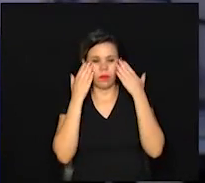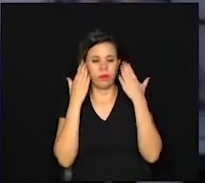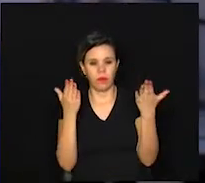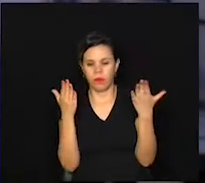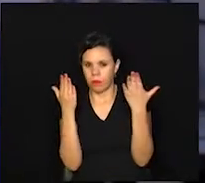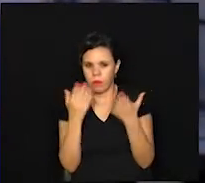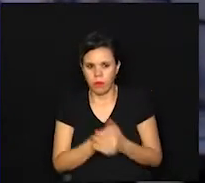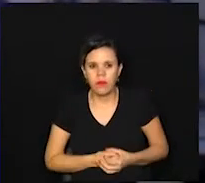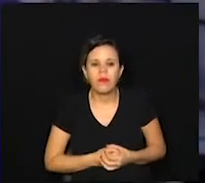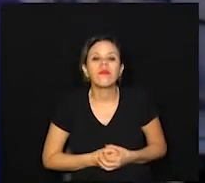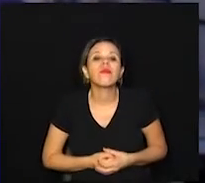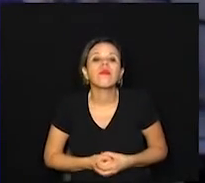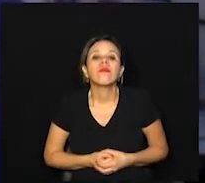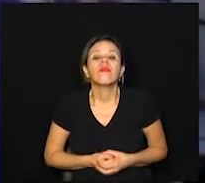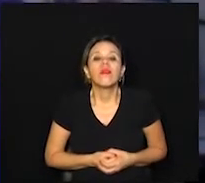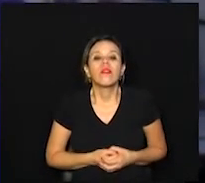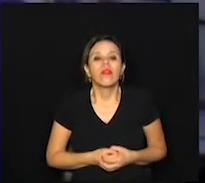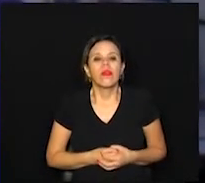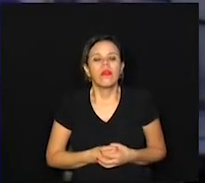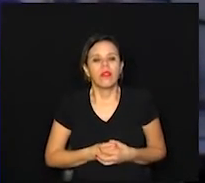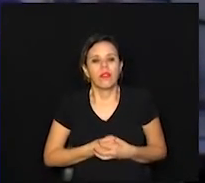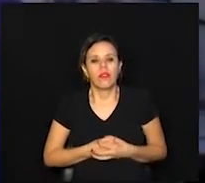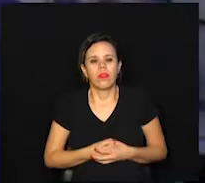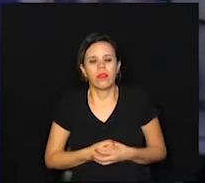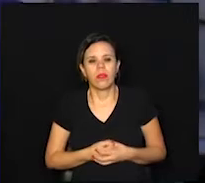descaradamente, né,